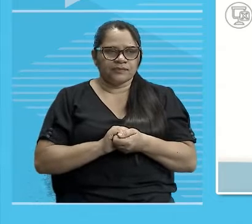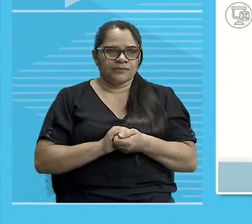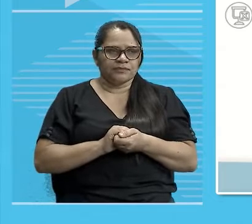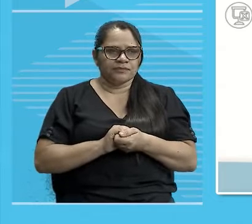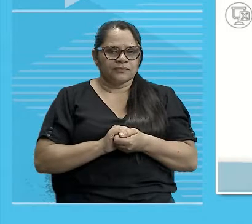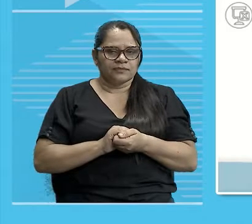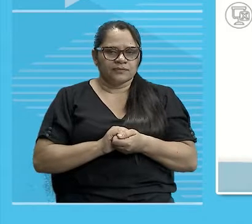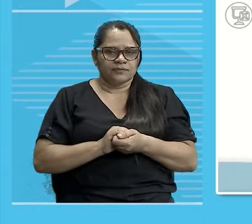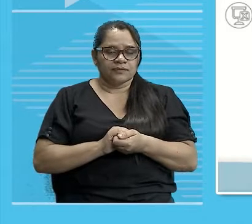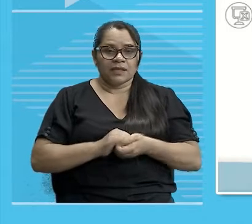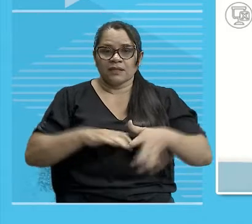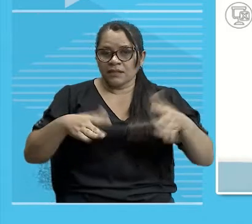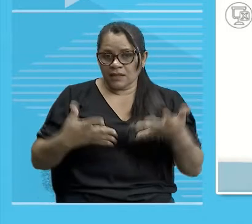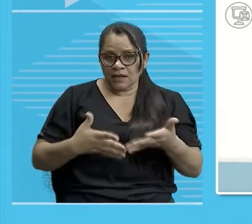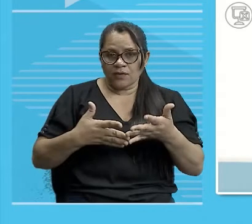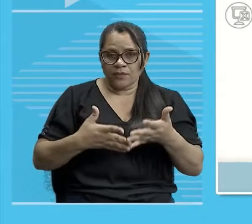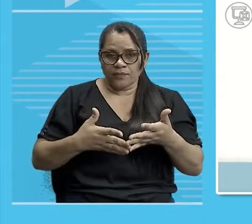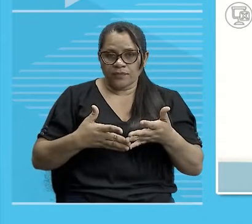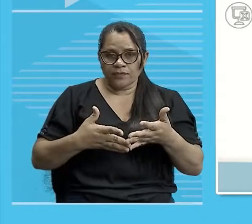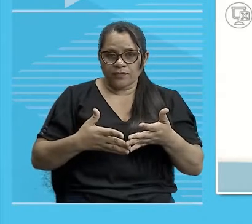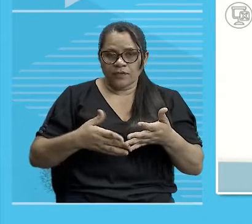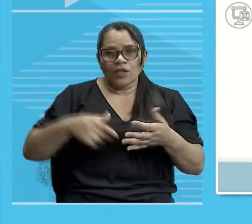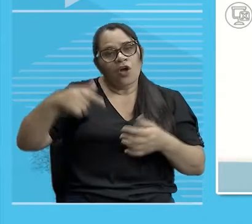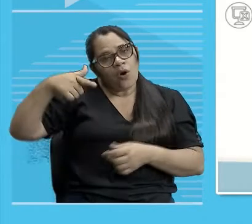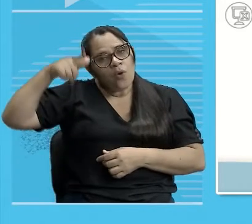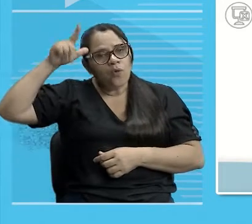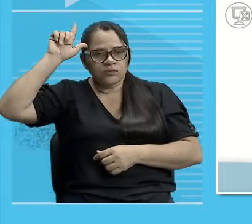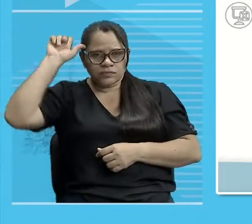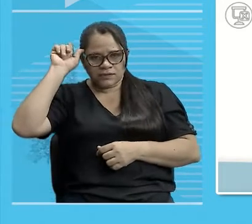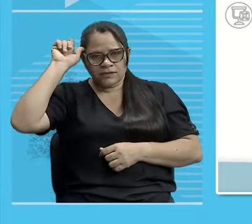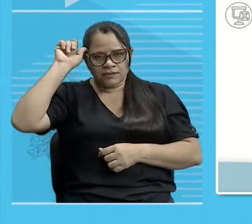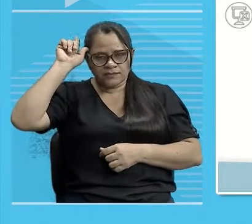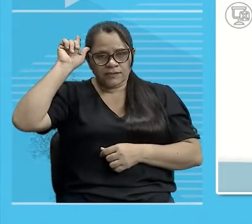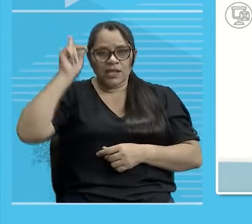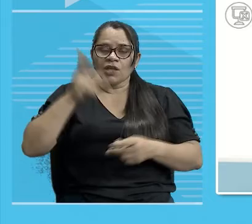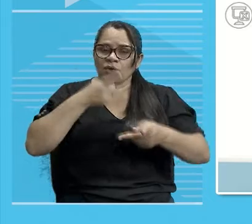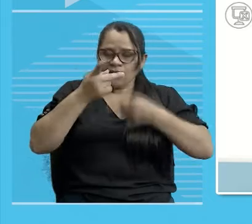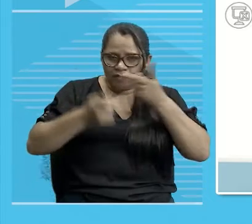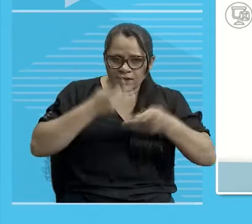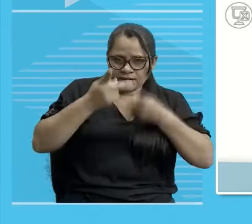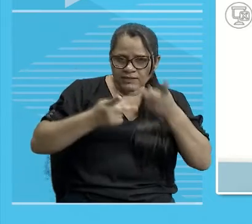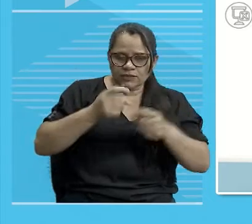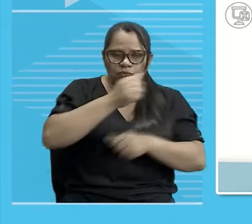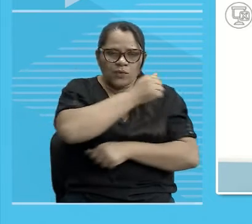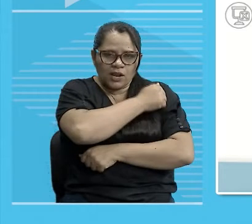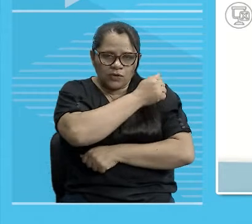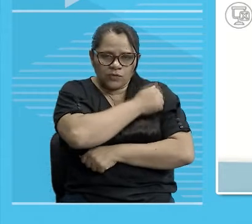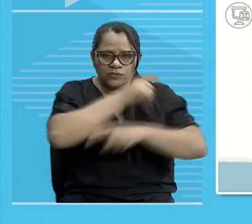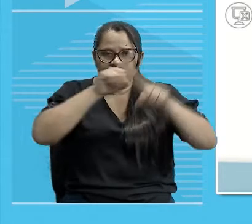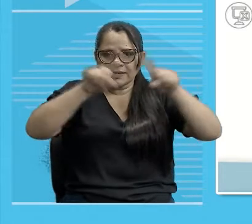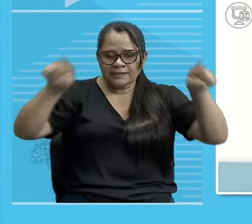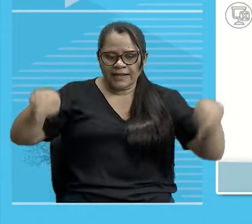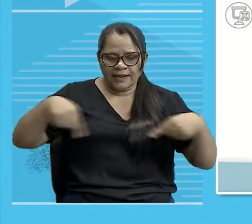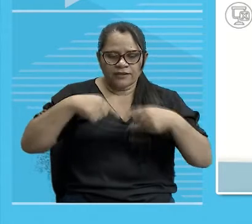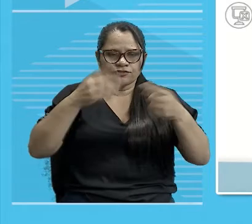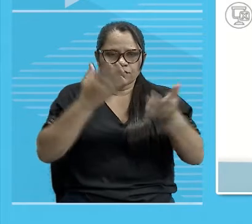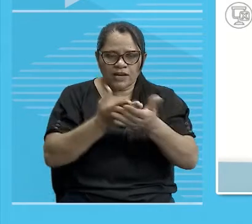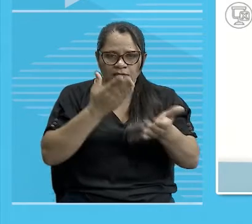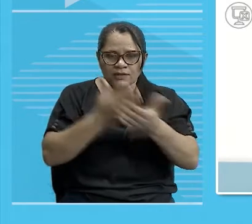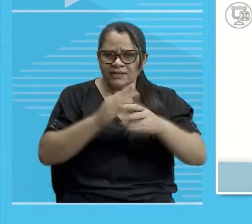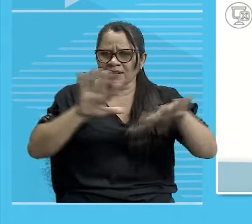ontem numa conversa com alunos na sala de aula o meu aluno que tinha uns 12 anos ele fala assim professor